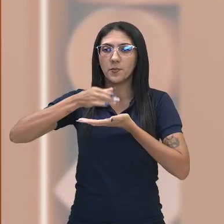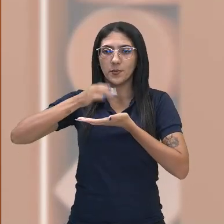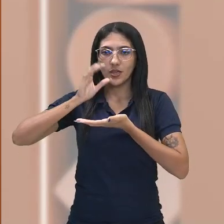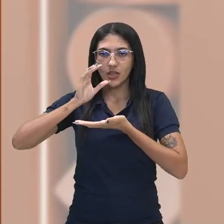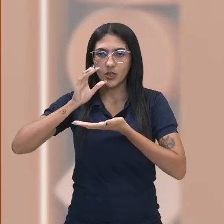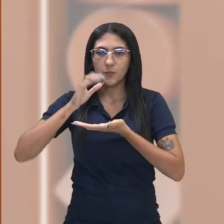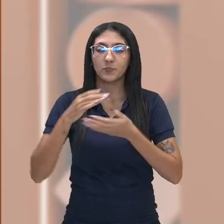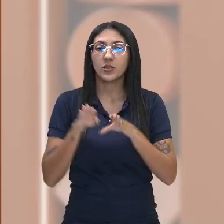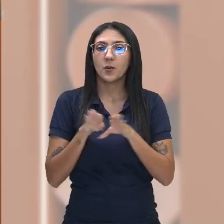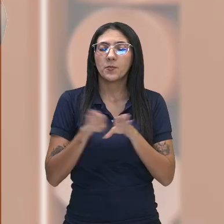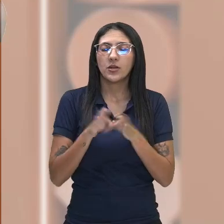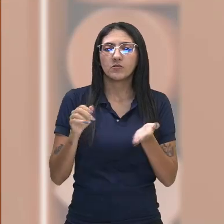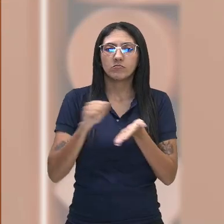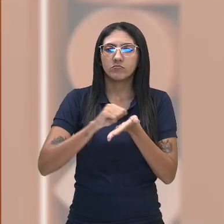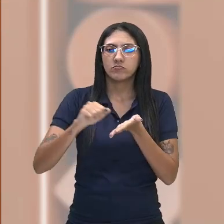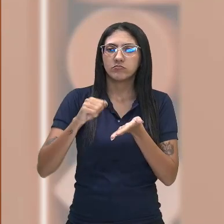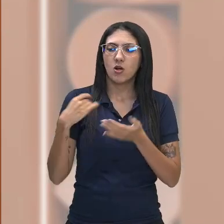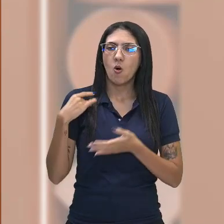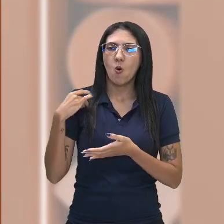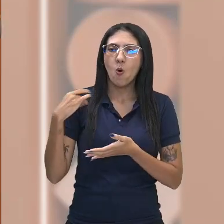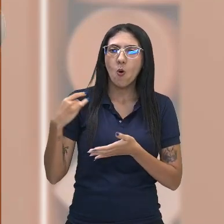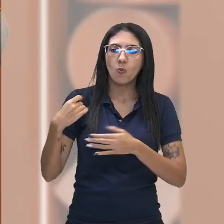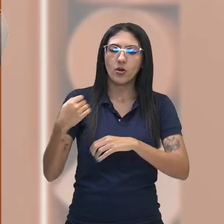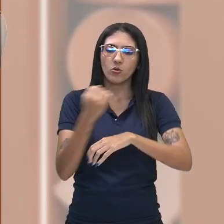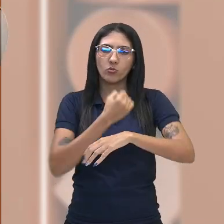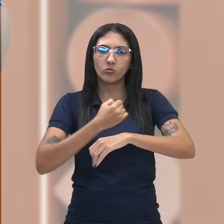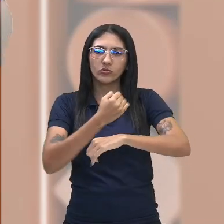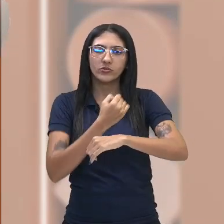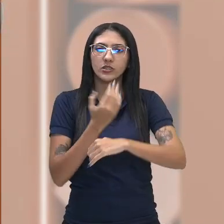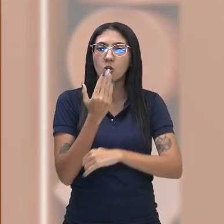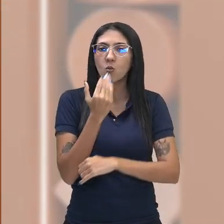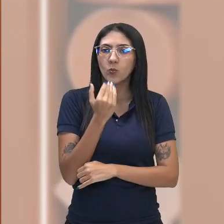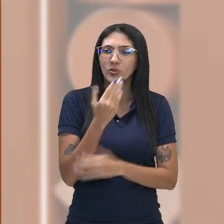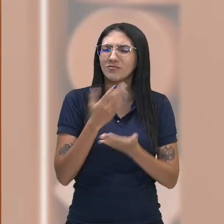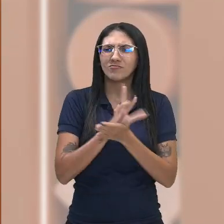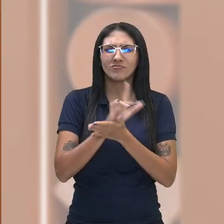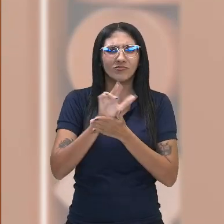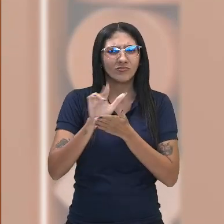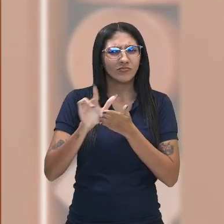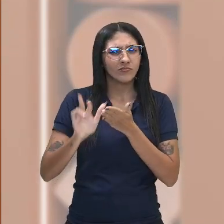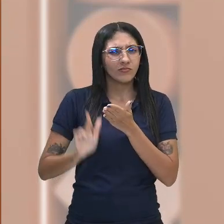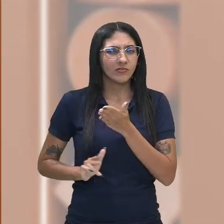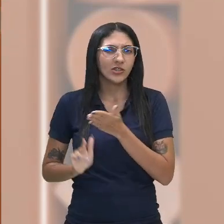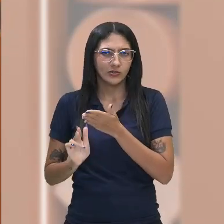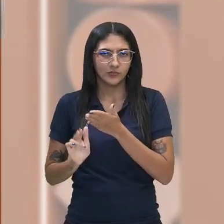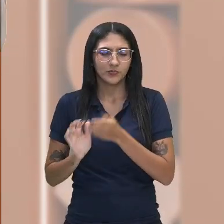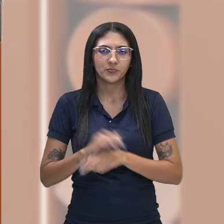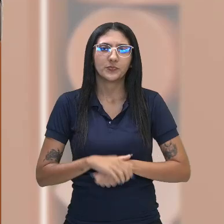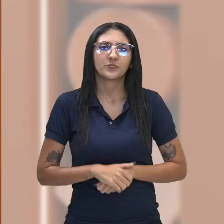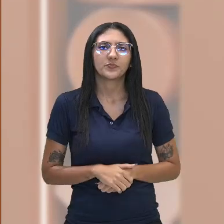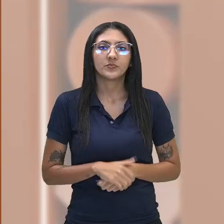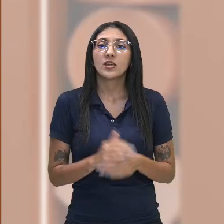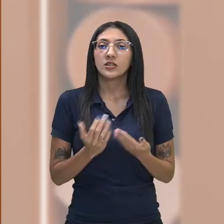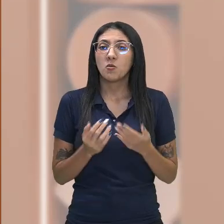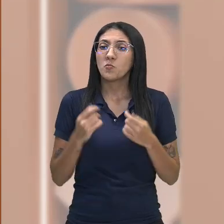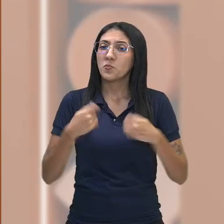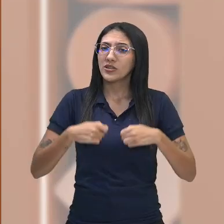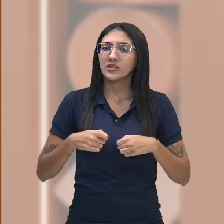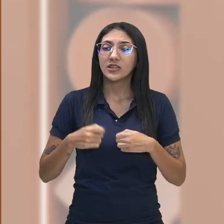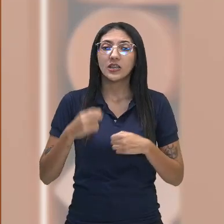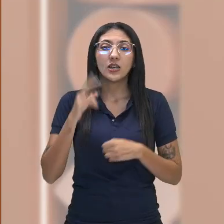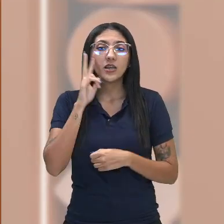mas também para lavar roupa, para cozer os alimentos e diversas outras atividades do nosso dia a dia. Então você tem sempre que